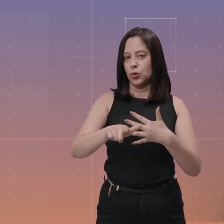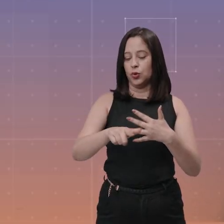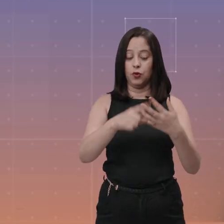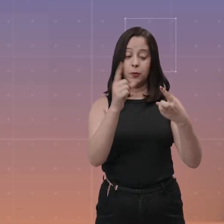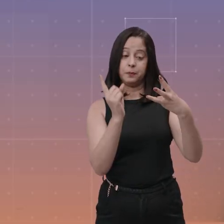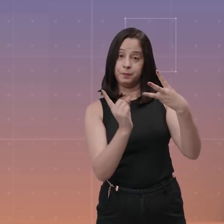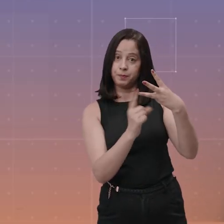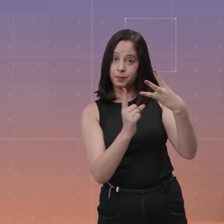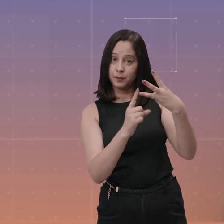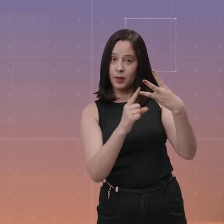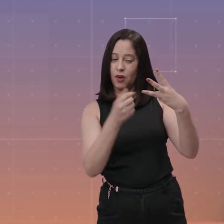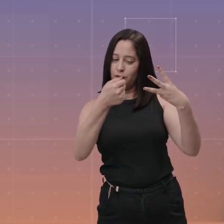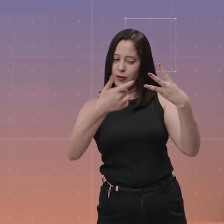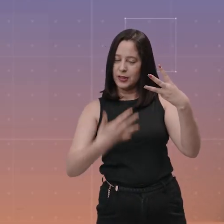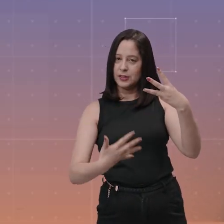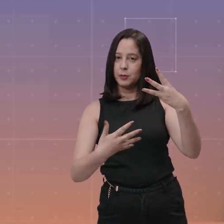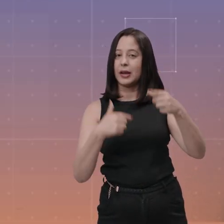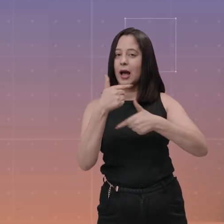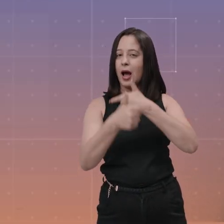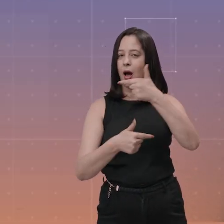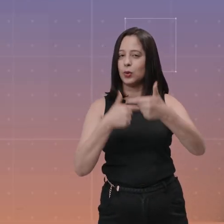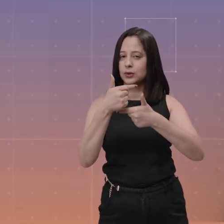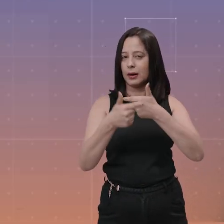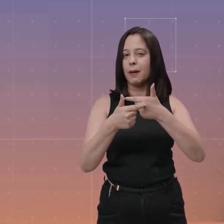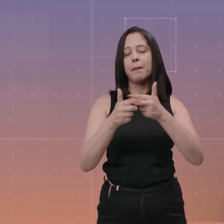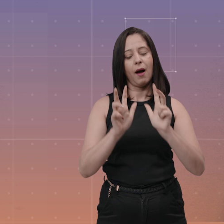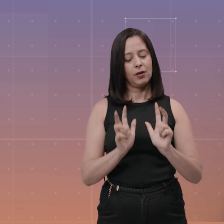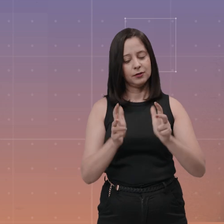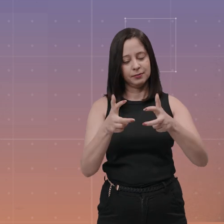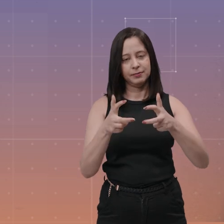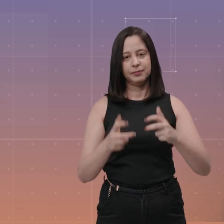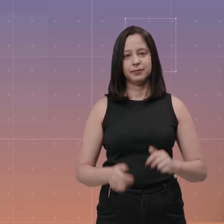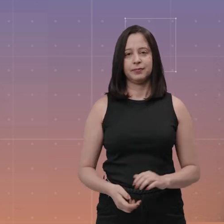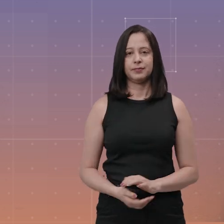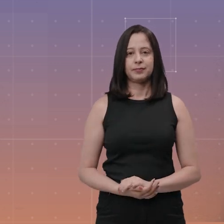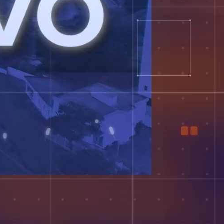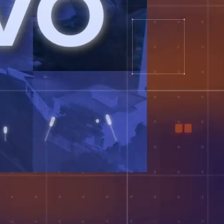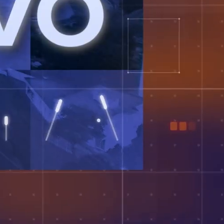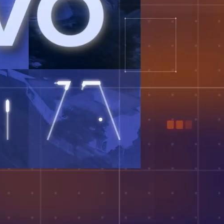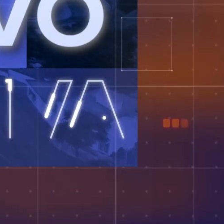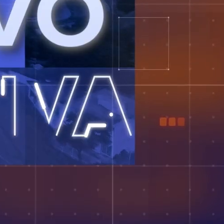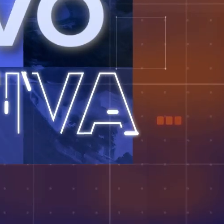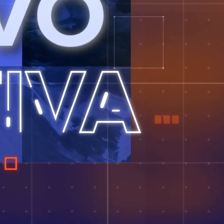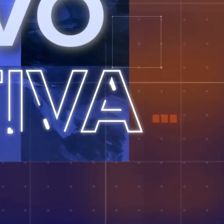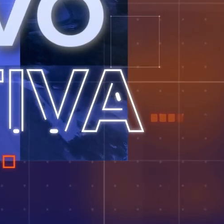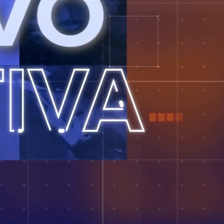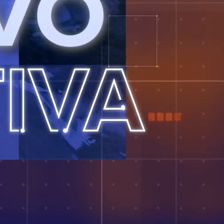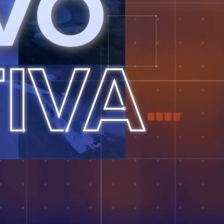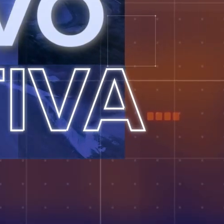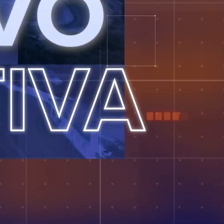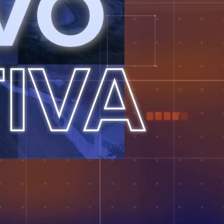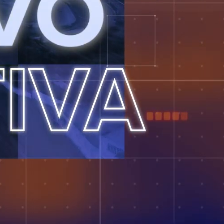aqui. No terceiro bloco, um pouco da atividade parlamentar no ano passado.